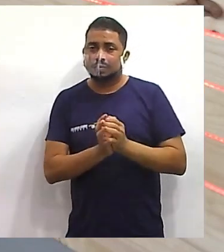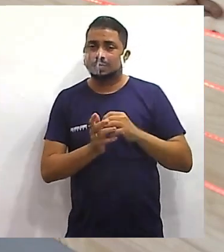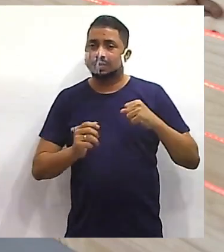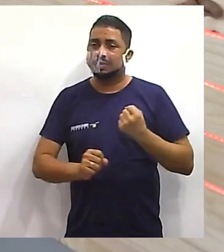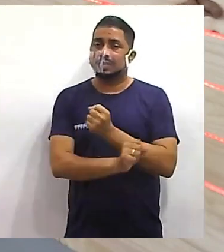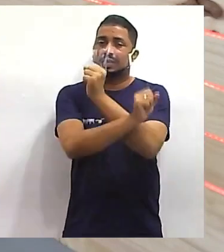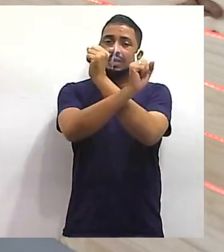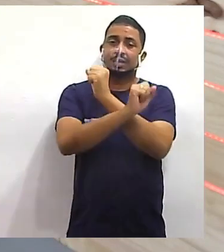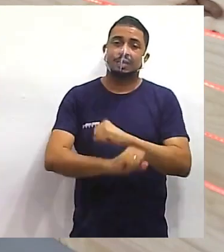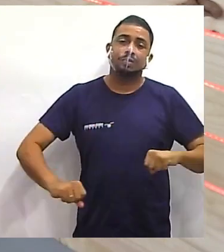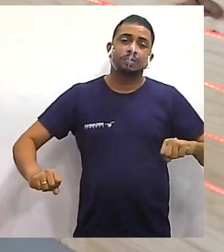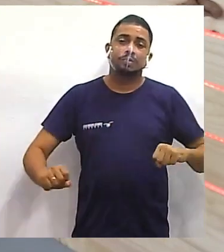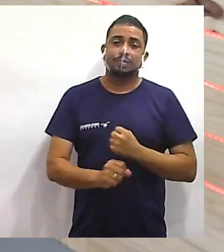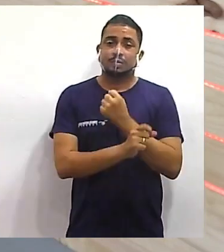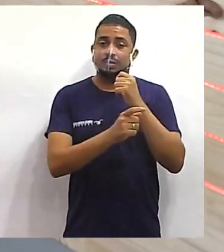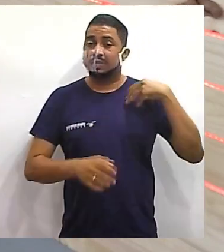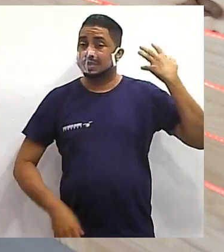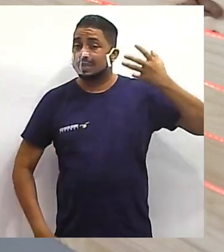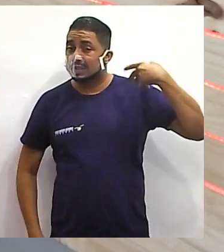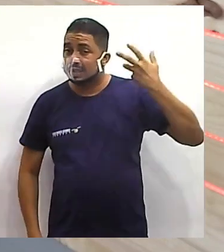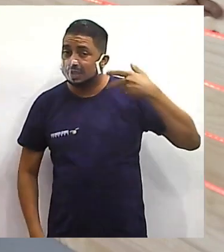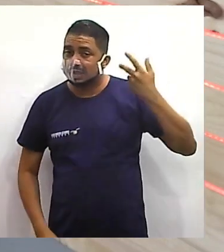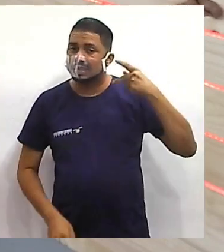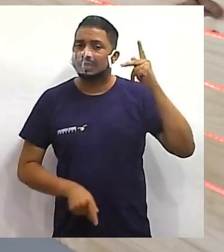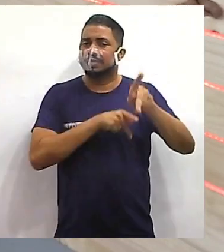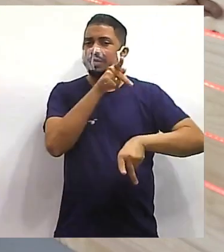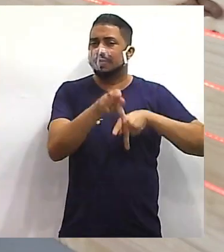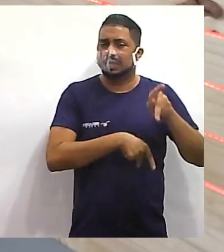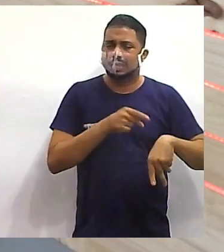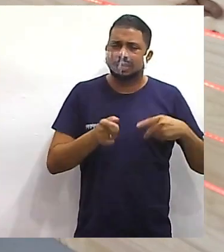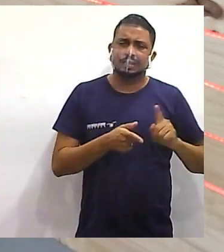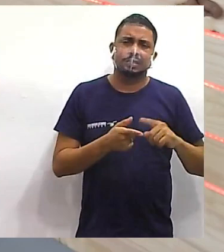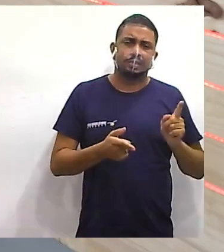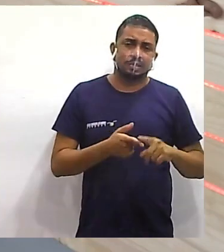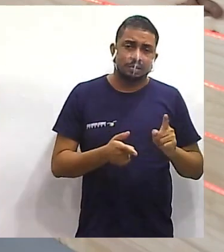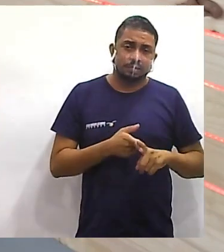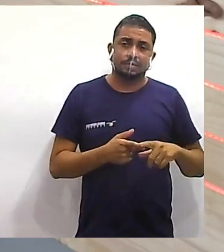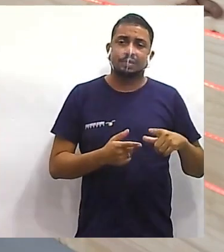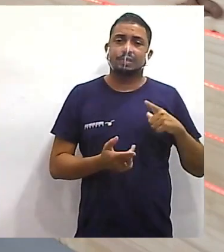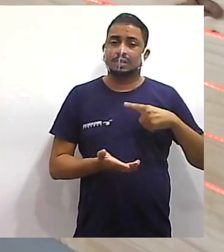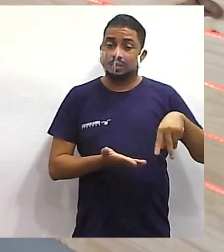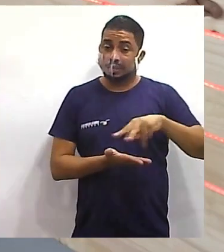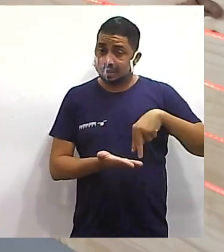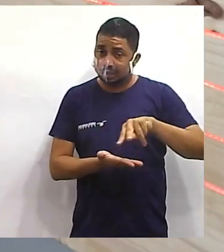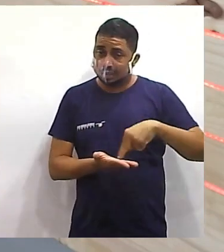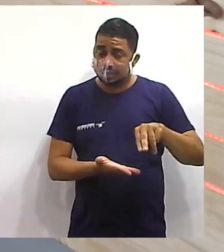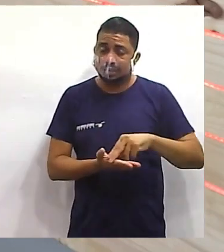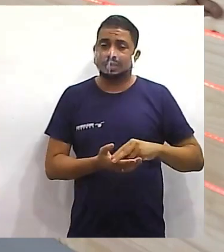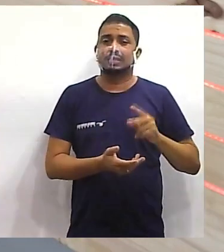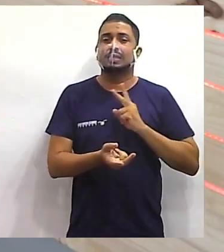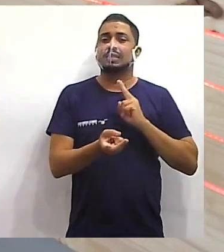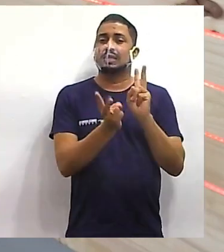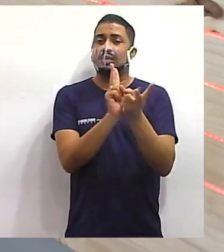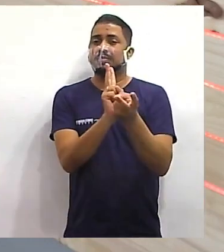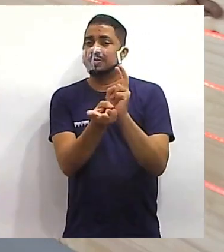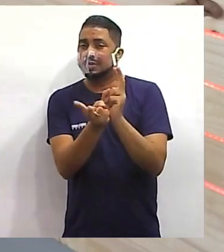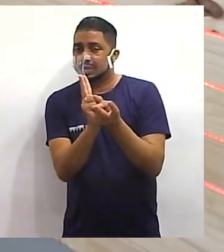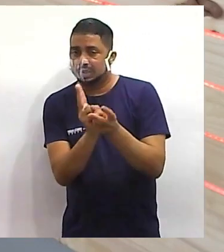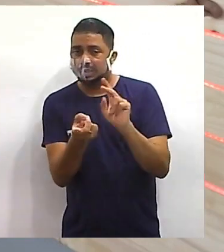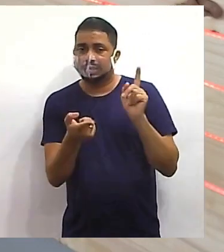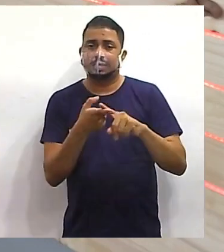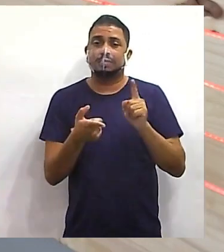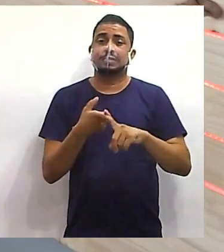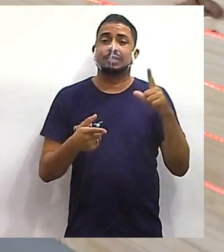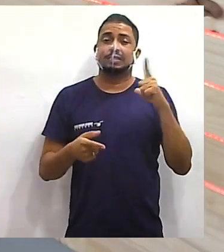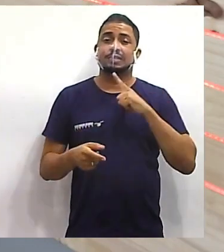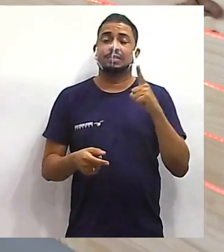né? Grupos de dança também, danças populares. Então a gente tem também capoeira, esse diálogo, né? Capoeira. Então a gente tem